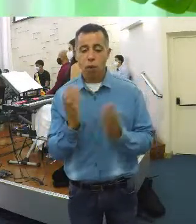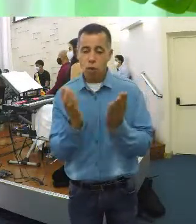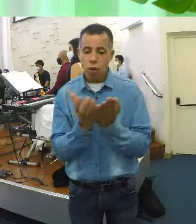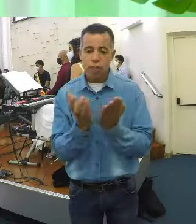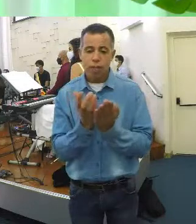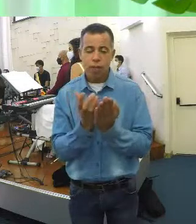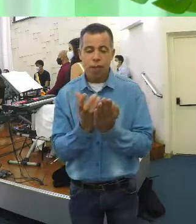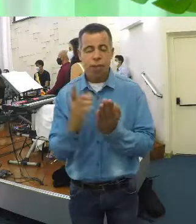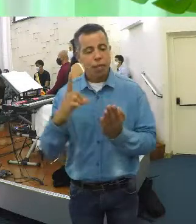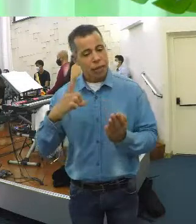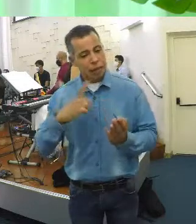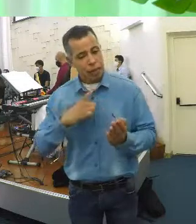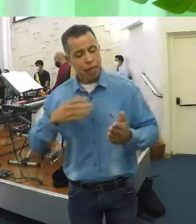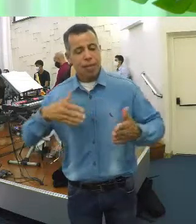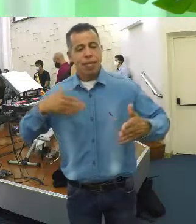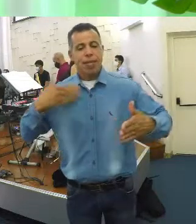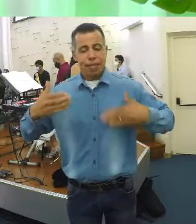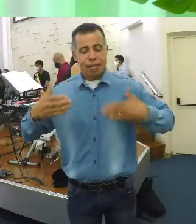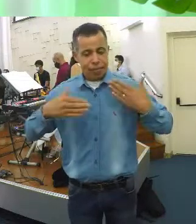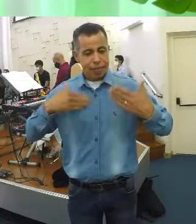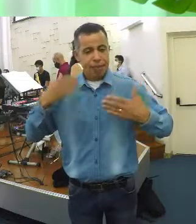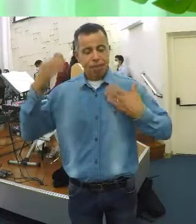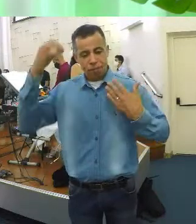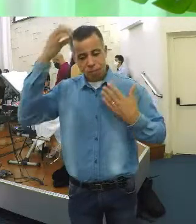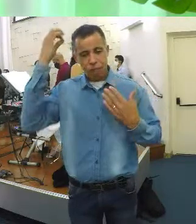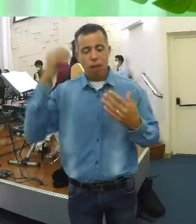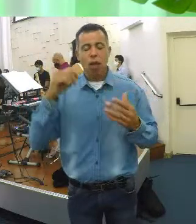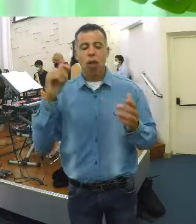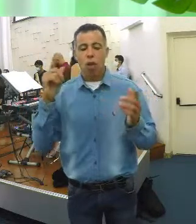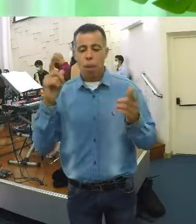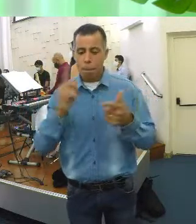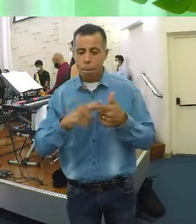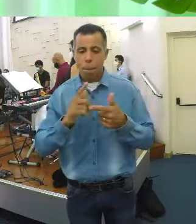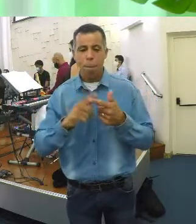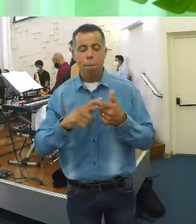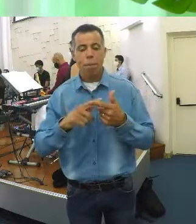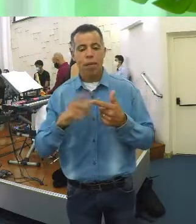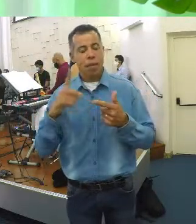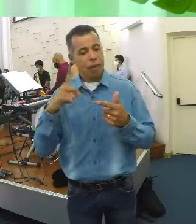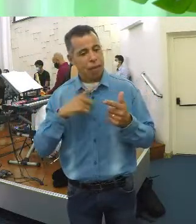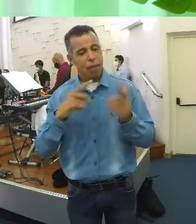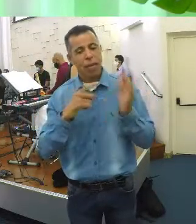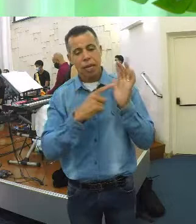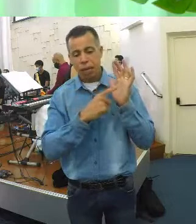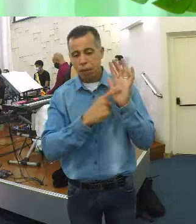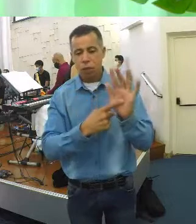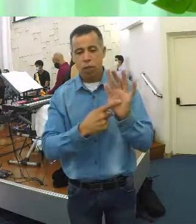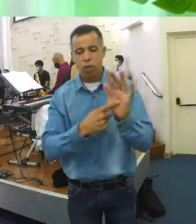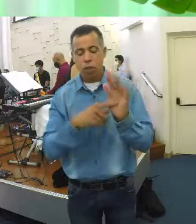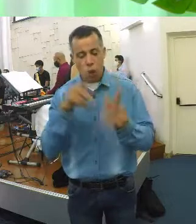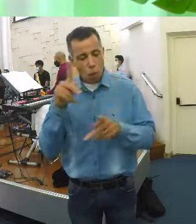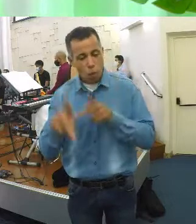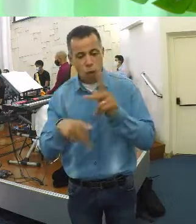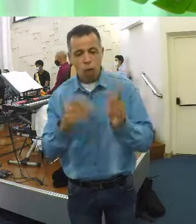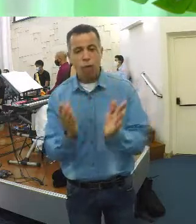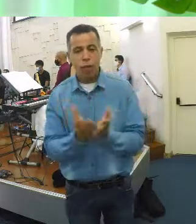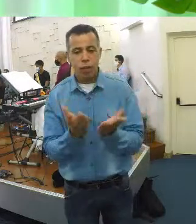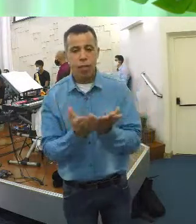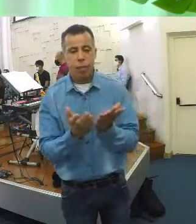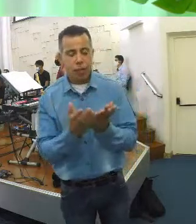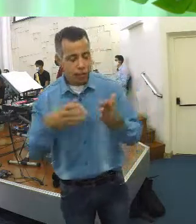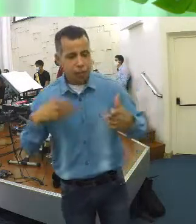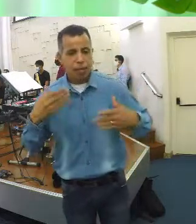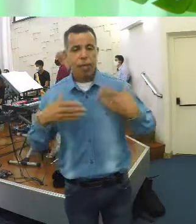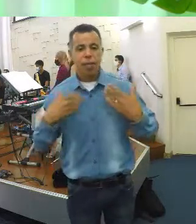no Espírito de Deus, porque ele assim é identificado, é a alegria que nos identifica. O povo crente é um povo